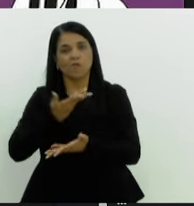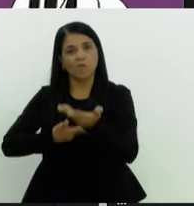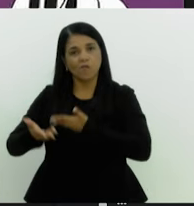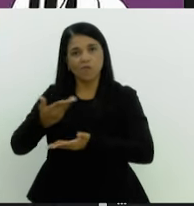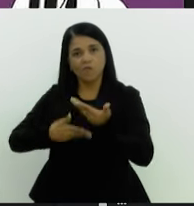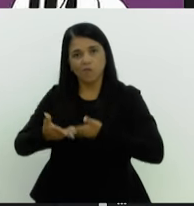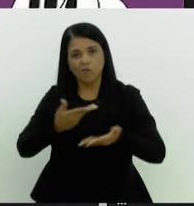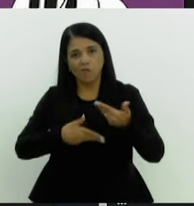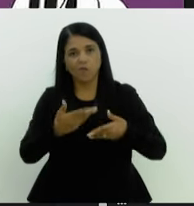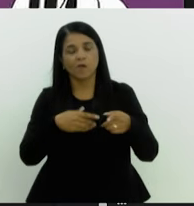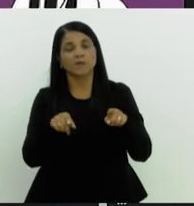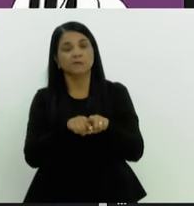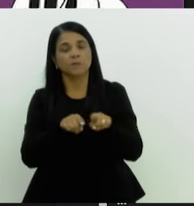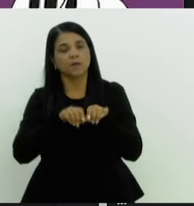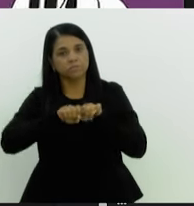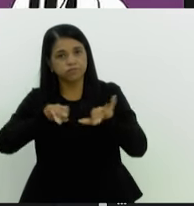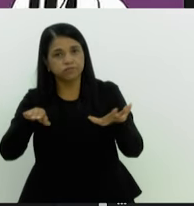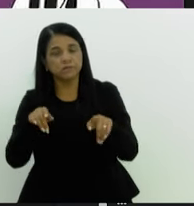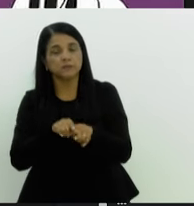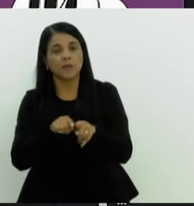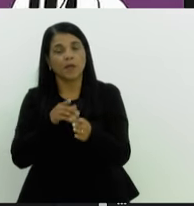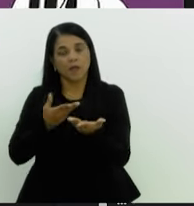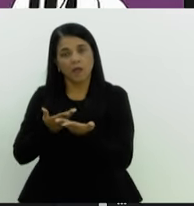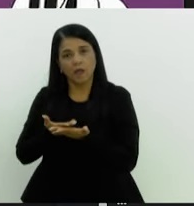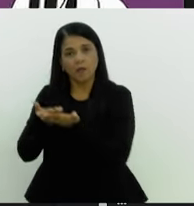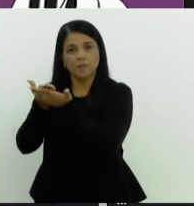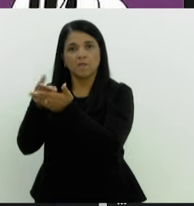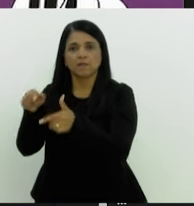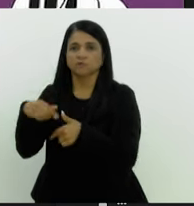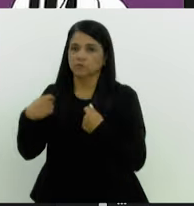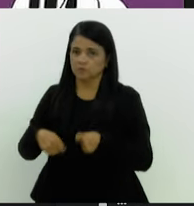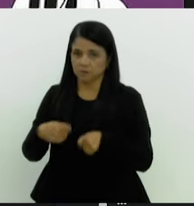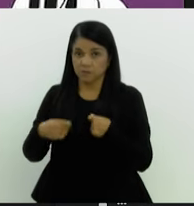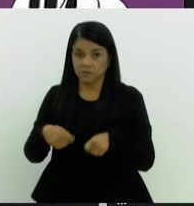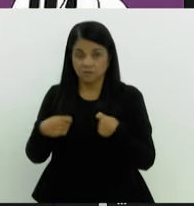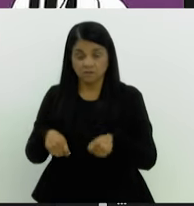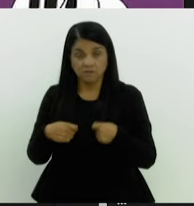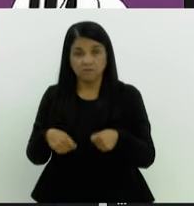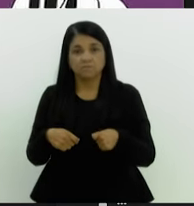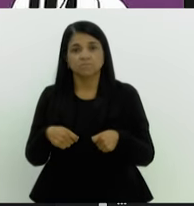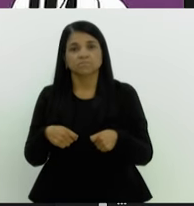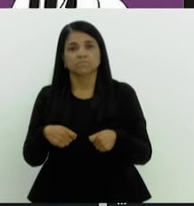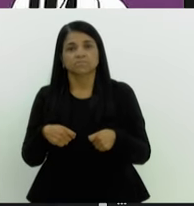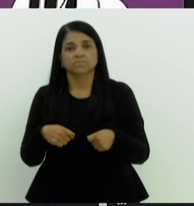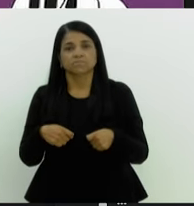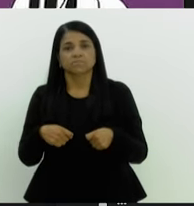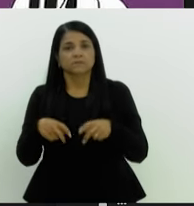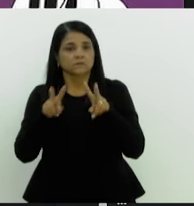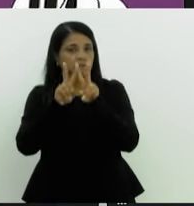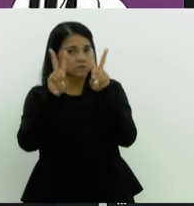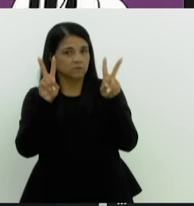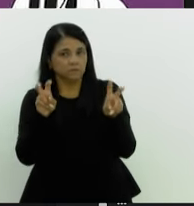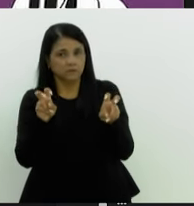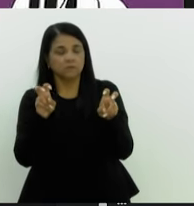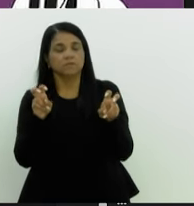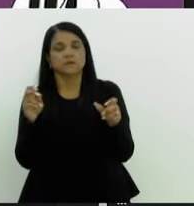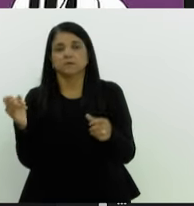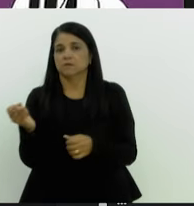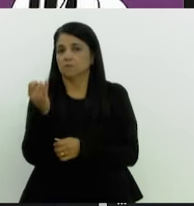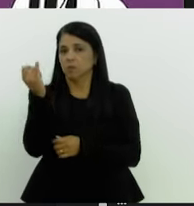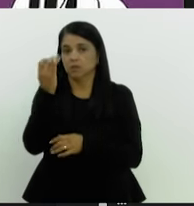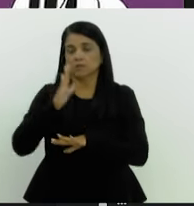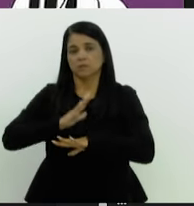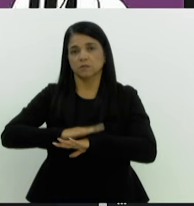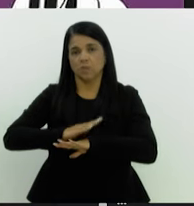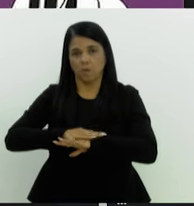também ou também fazer os encaminhamentos que são necessários nessa nessas temáticas tão relevantes nesse momento